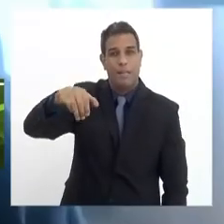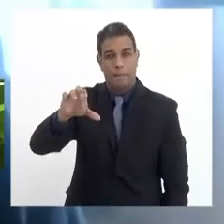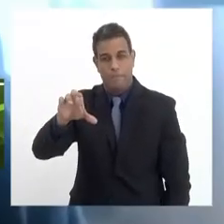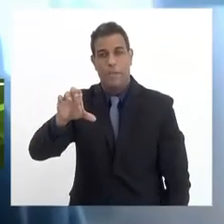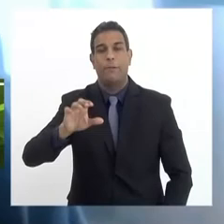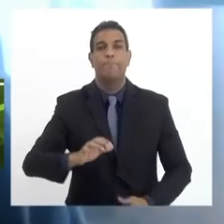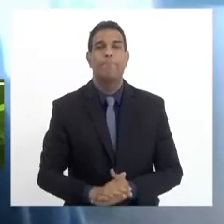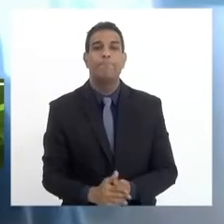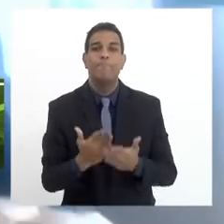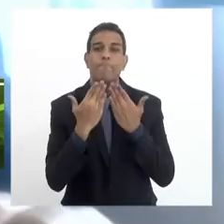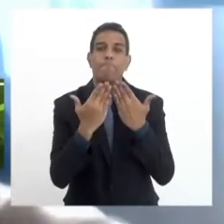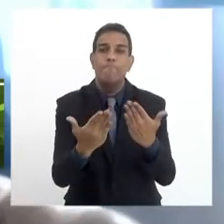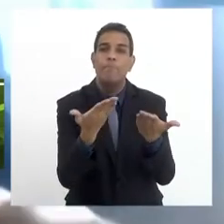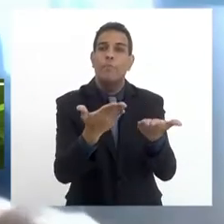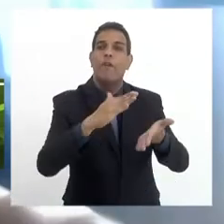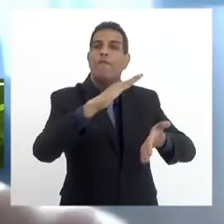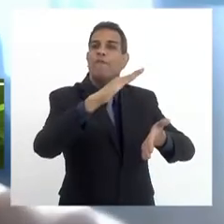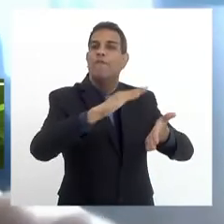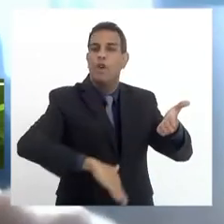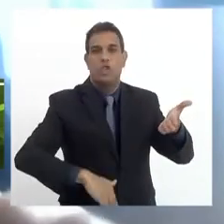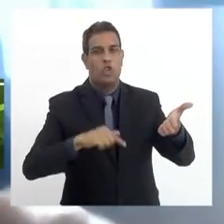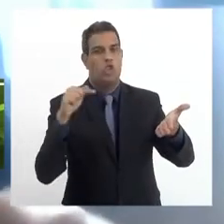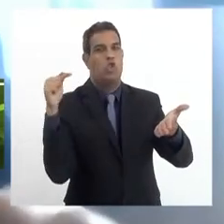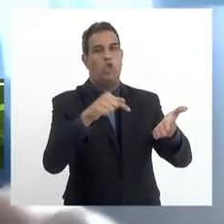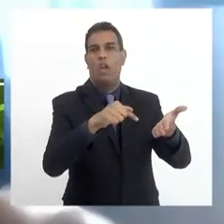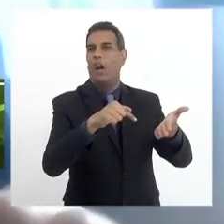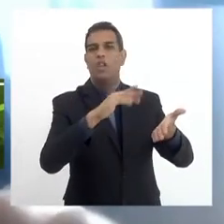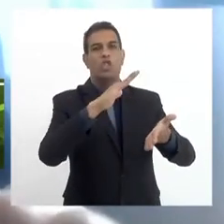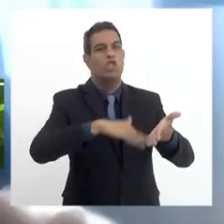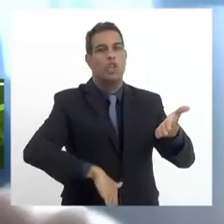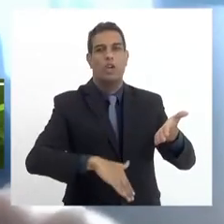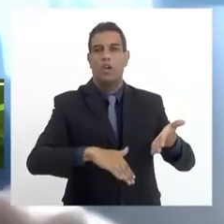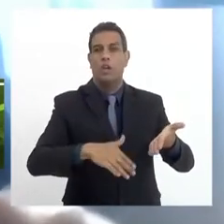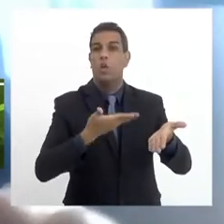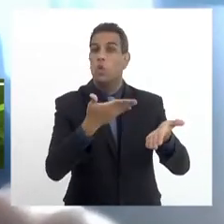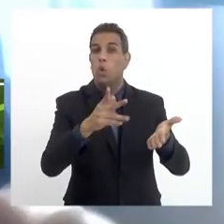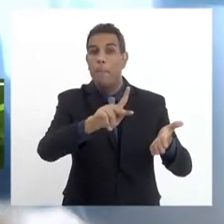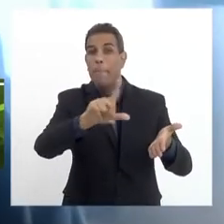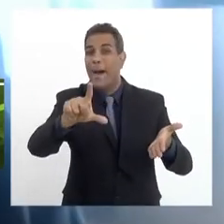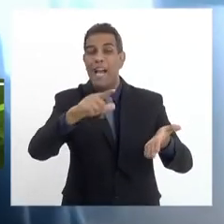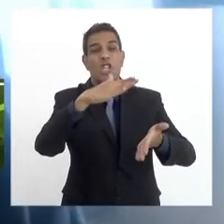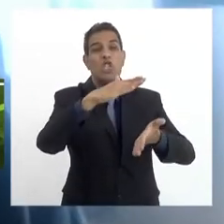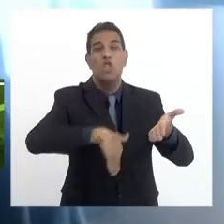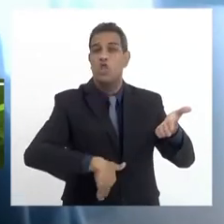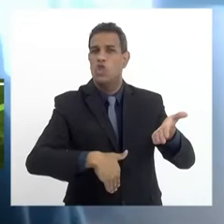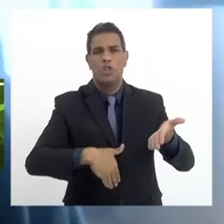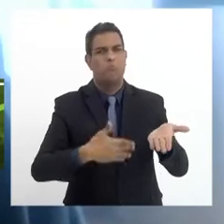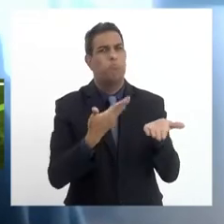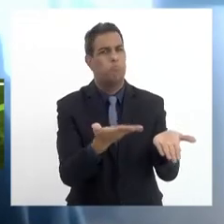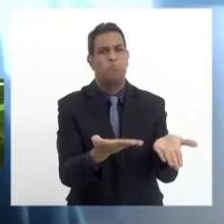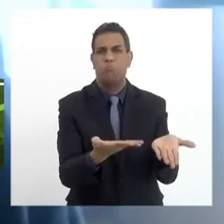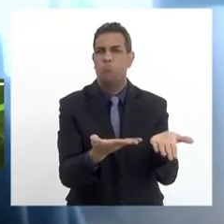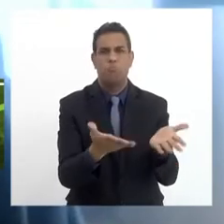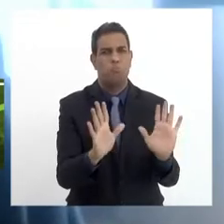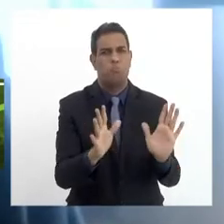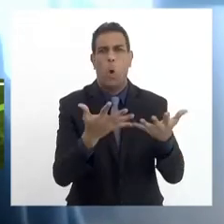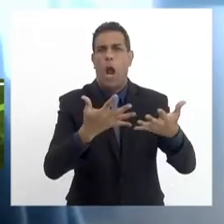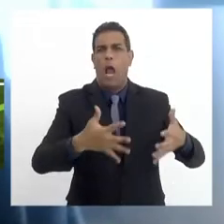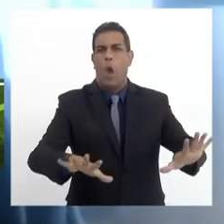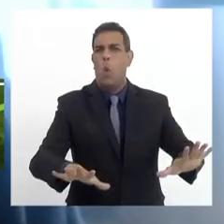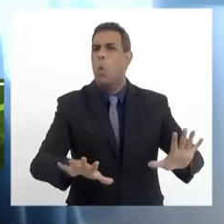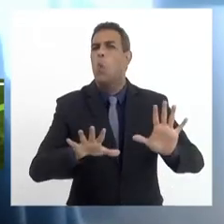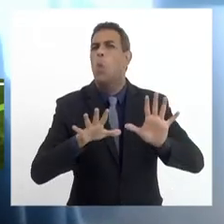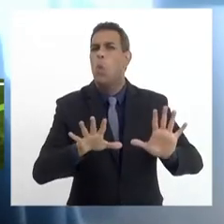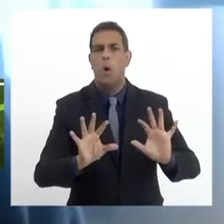vou pedir a retirada definitiva do projeto. A retirada? Definitiva. Definitiva.